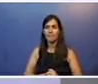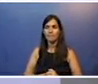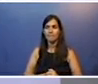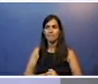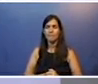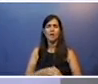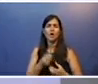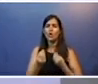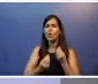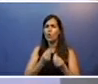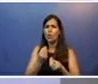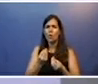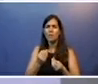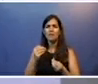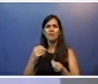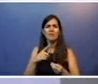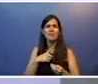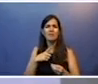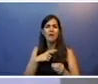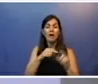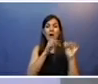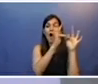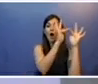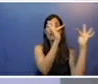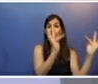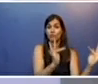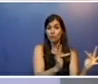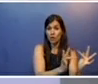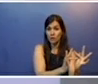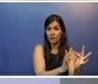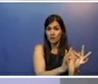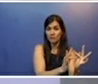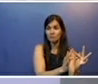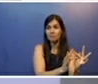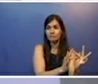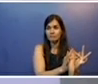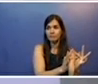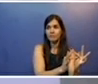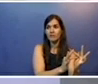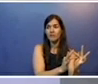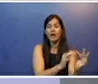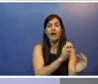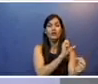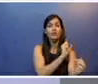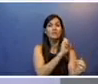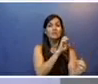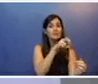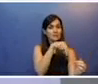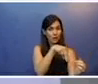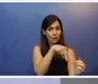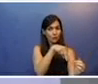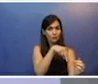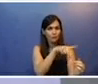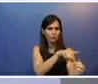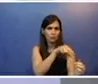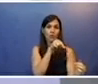Agora, que fórmula que tem cateto oposto e hipotenusa? Vamos olhar aqui. É o seno.